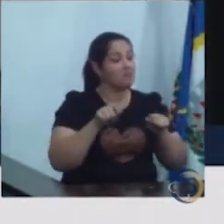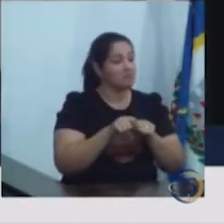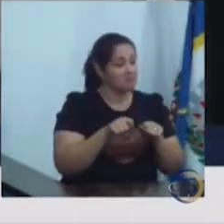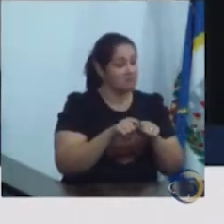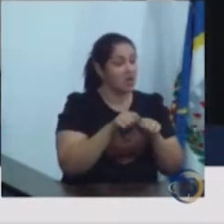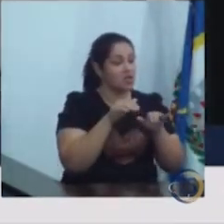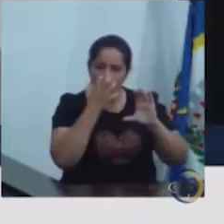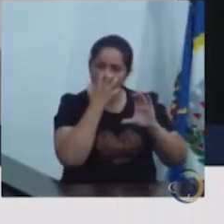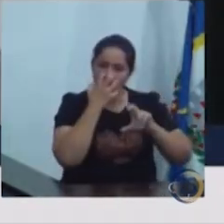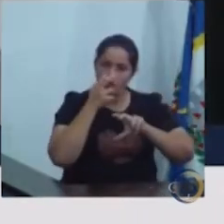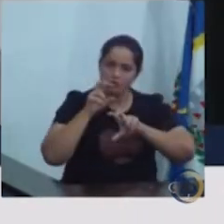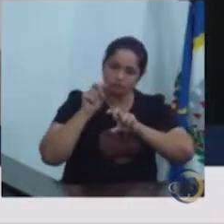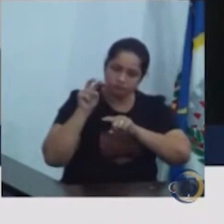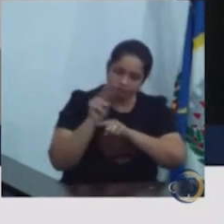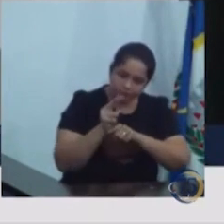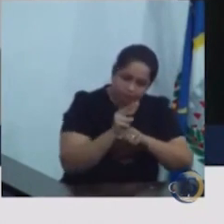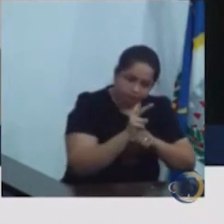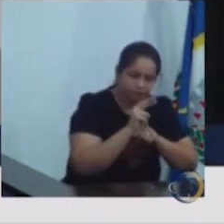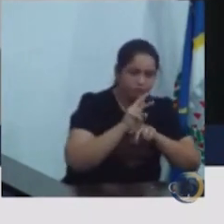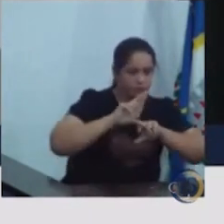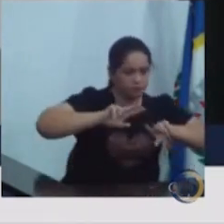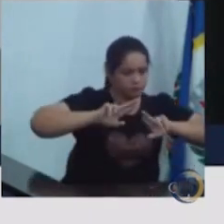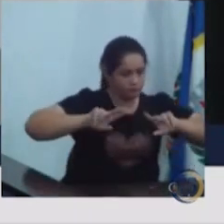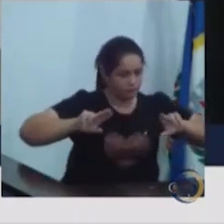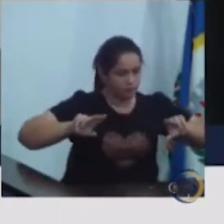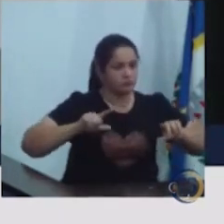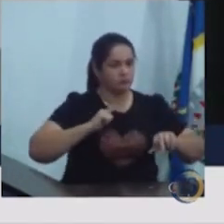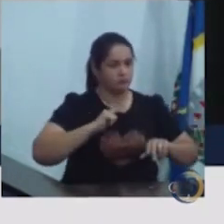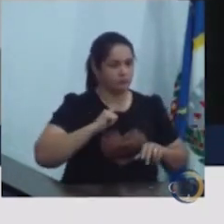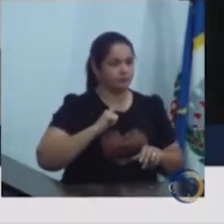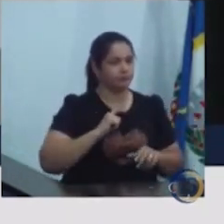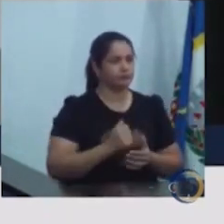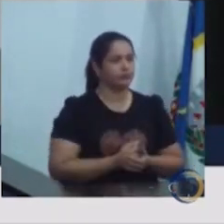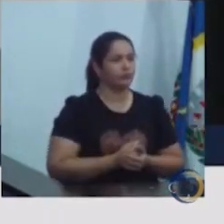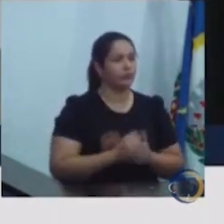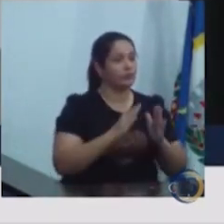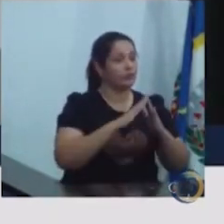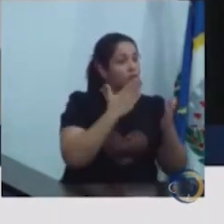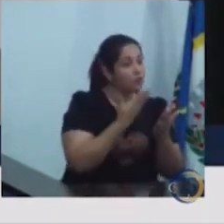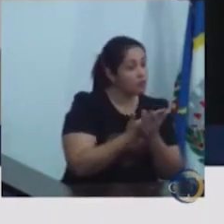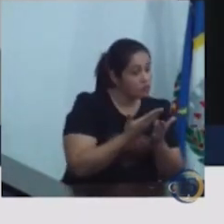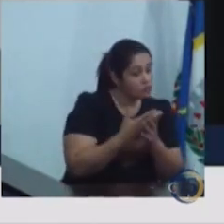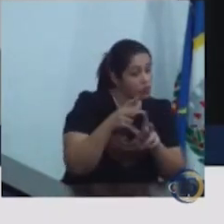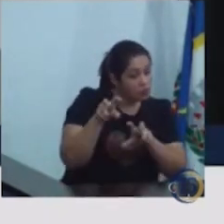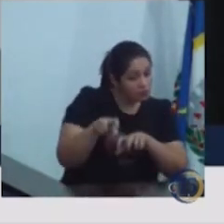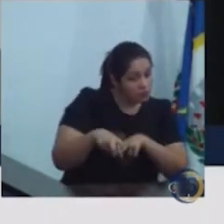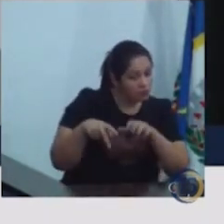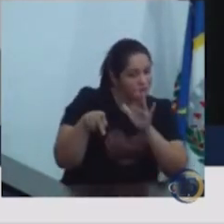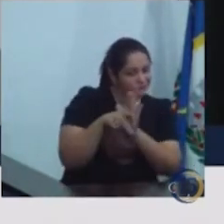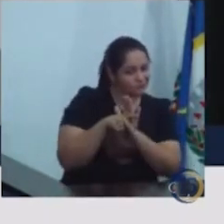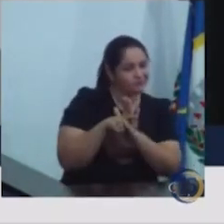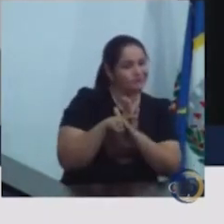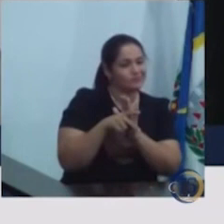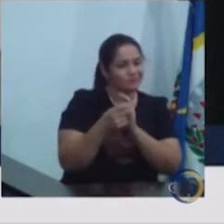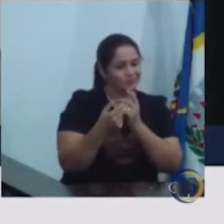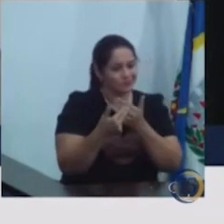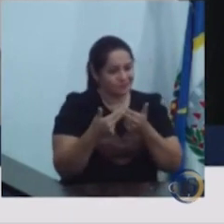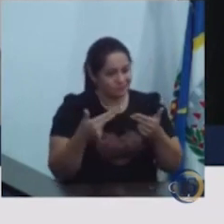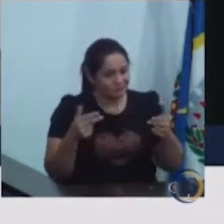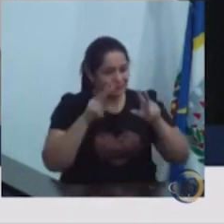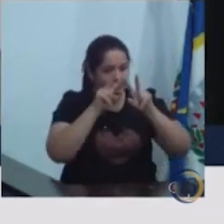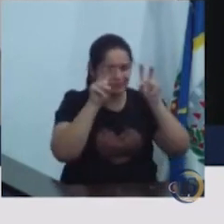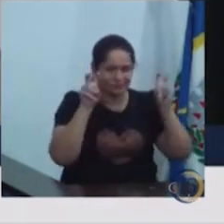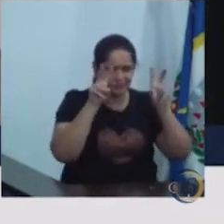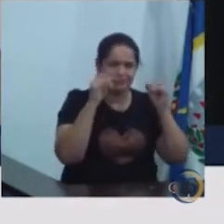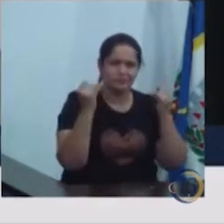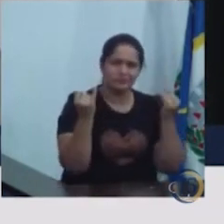futuro da nossa nação. Trazer essa pauta dentro de uma escola urbana, falar sobre maus tratos, falar sobre a necessidade de